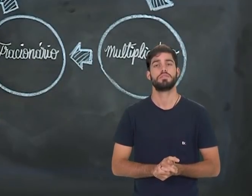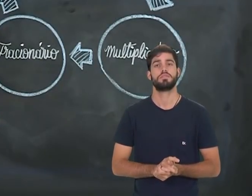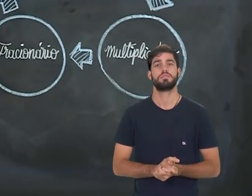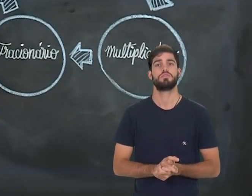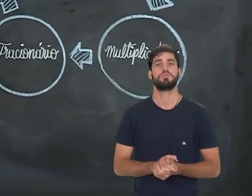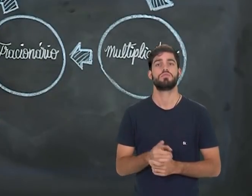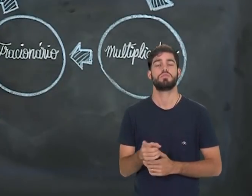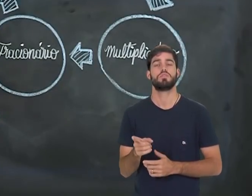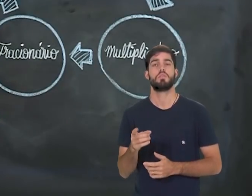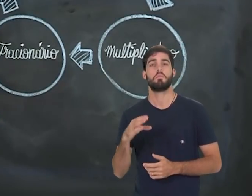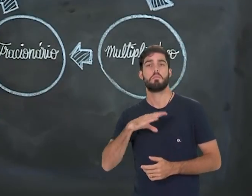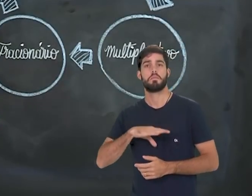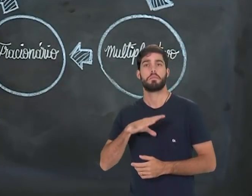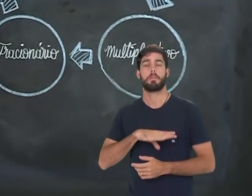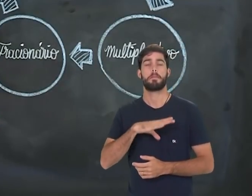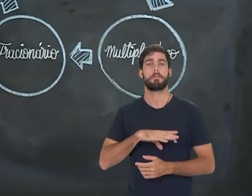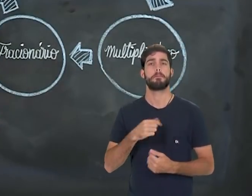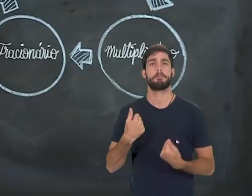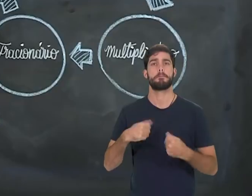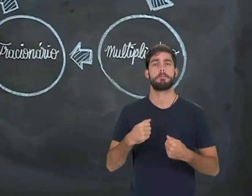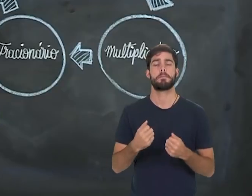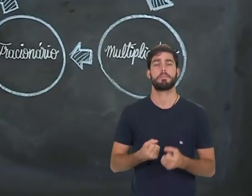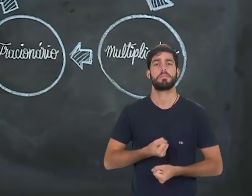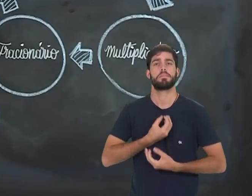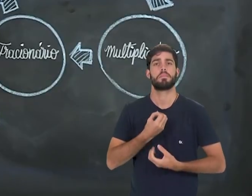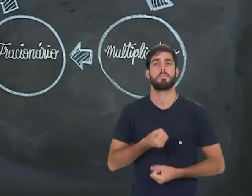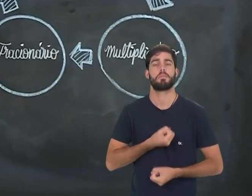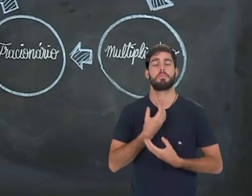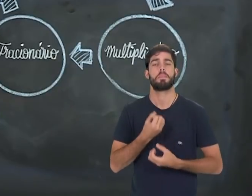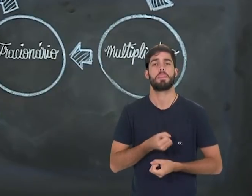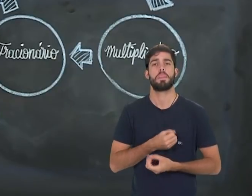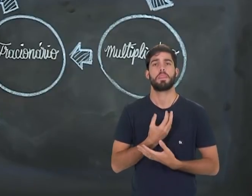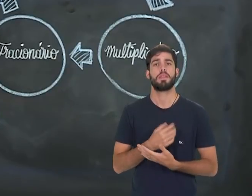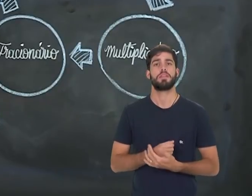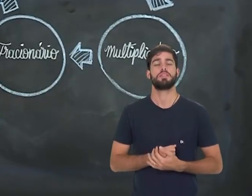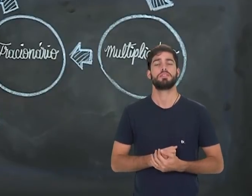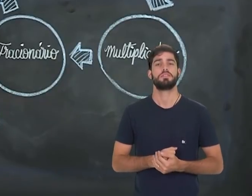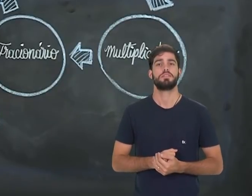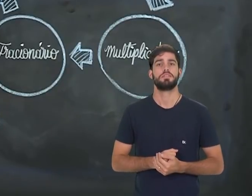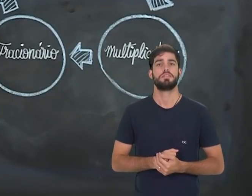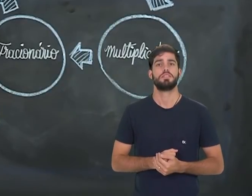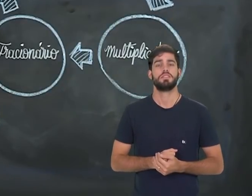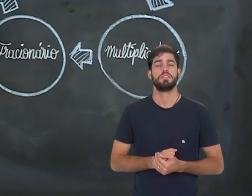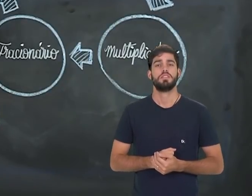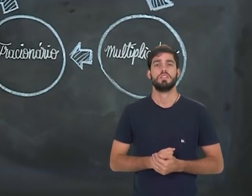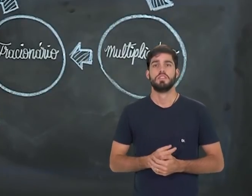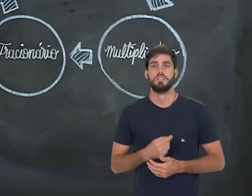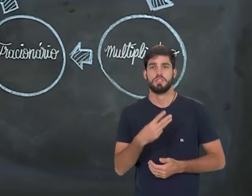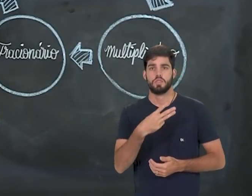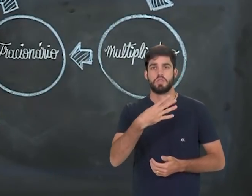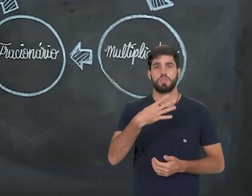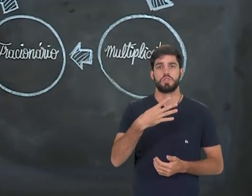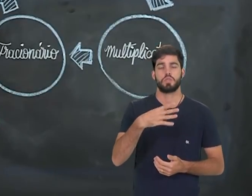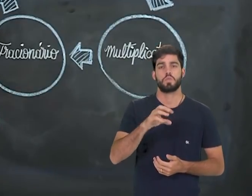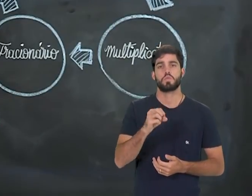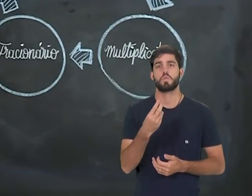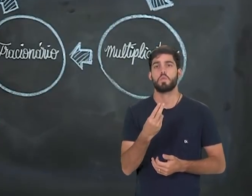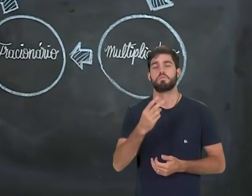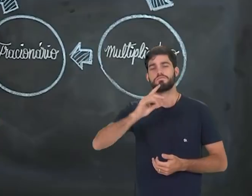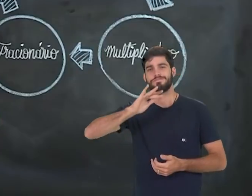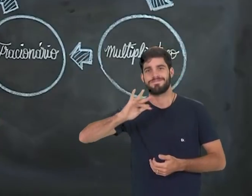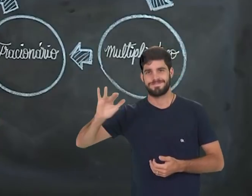Quando ele vem para a língua portuguesa, eu preciso expressá-lo. Quando eu vou expressá-lo, seja por meio de algarismos, como 34, ou por meio do